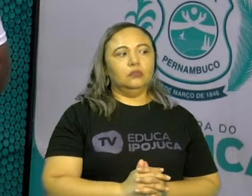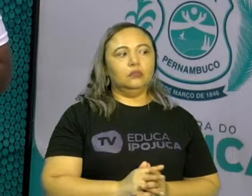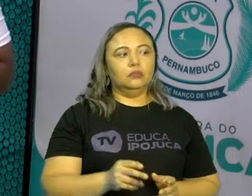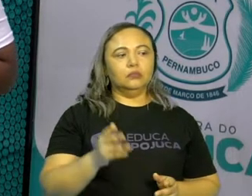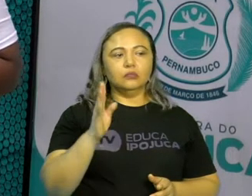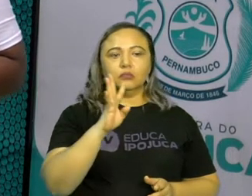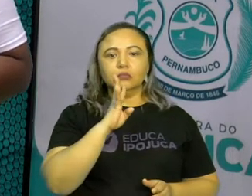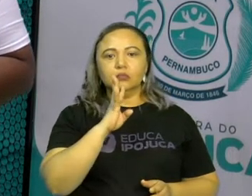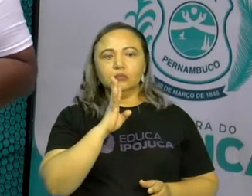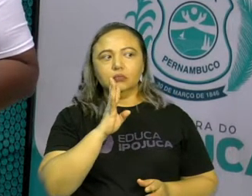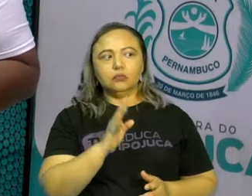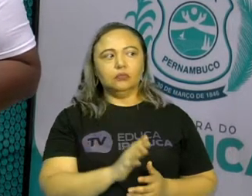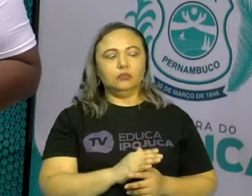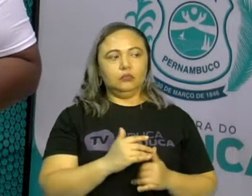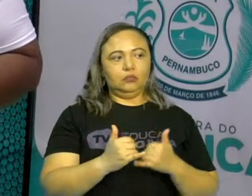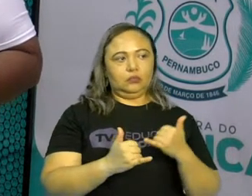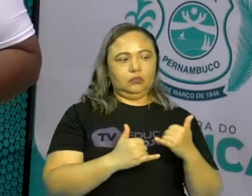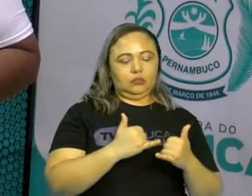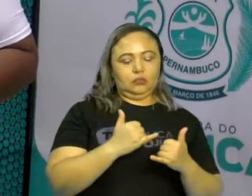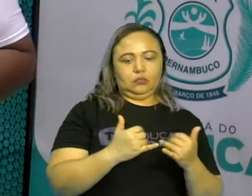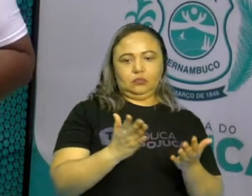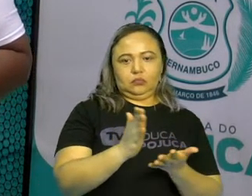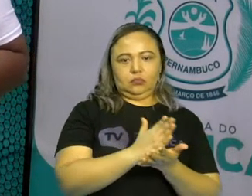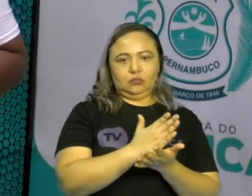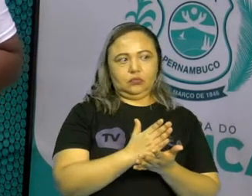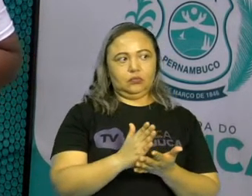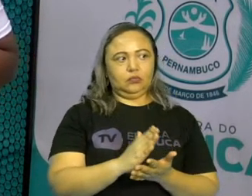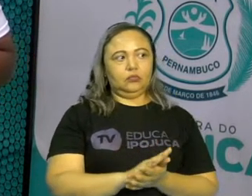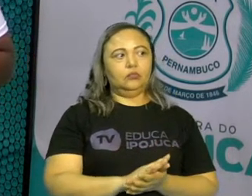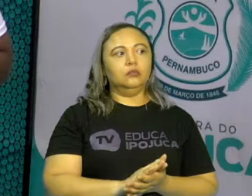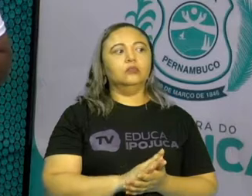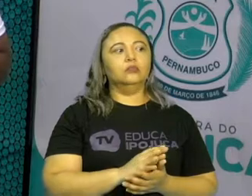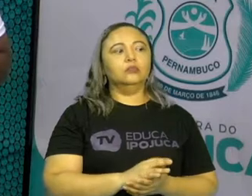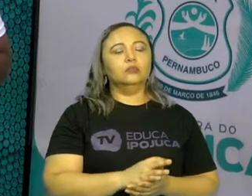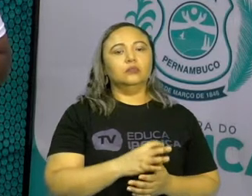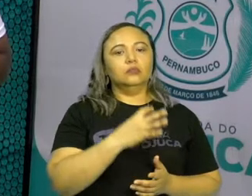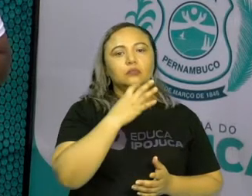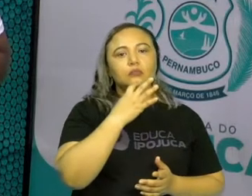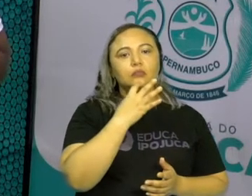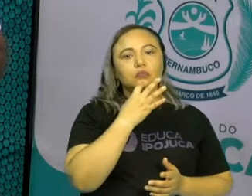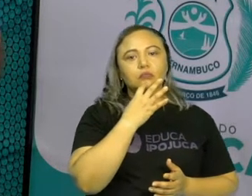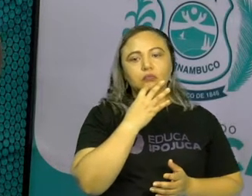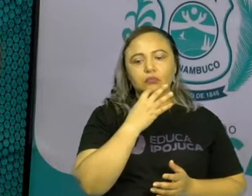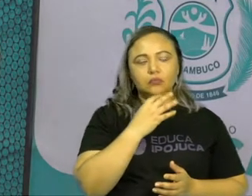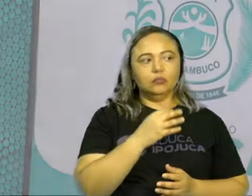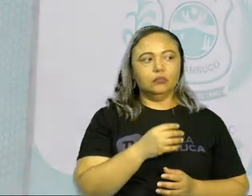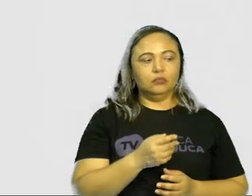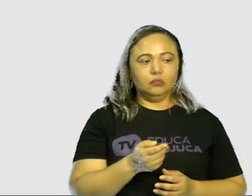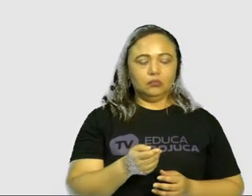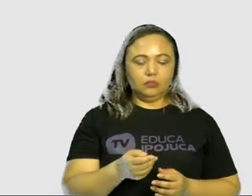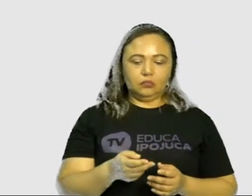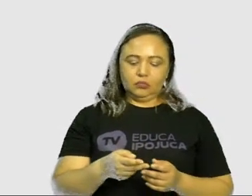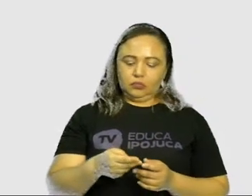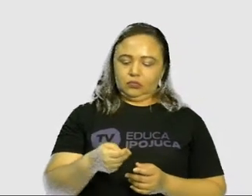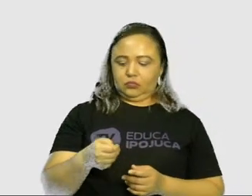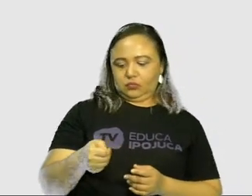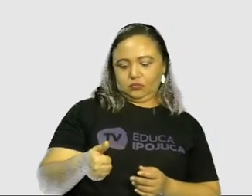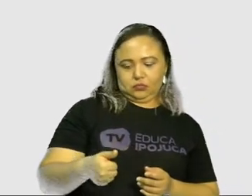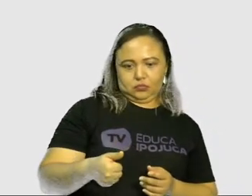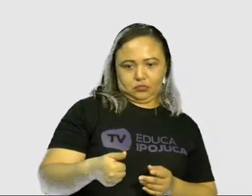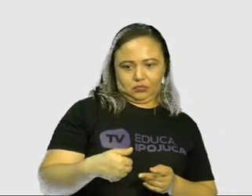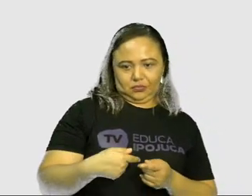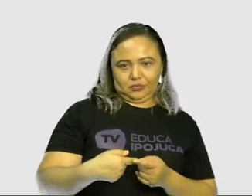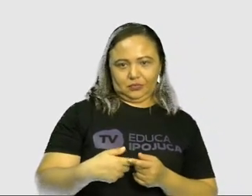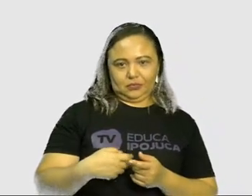Vamos conhecer algumas brincadeiras. Todos nós conhecemos a brincadeira da bolinha de gude.